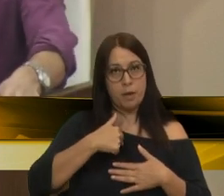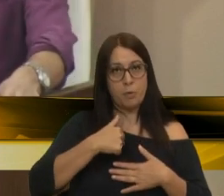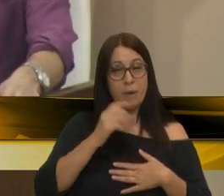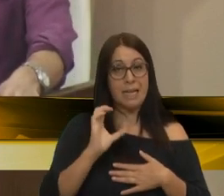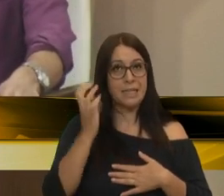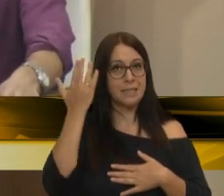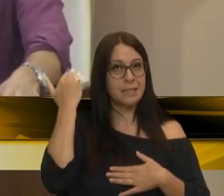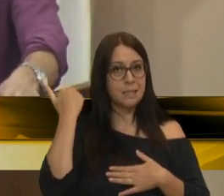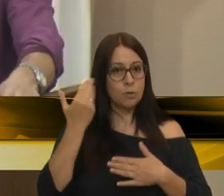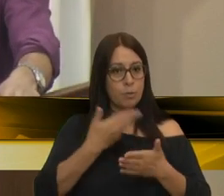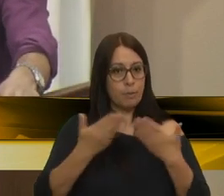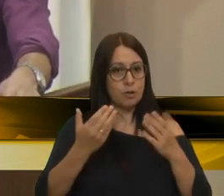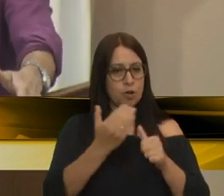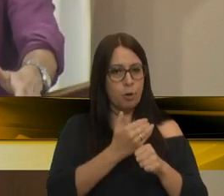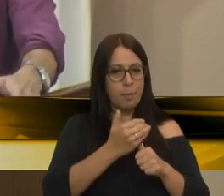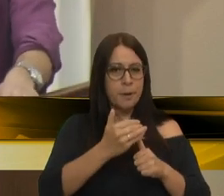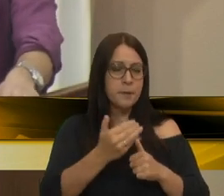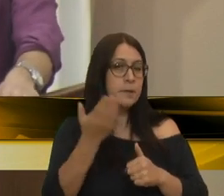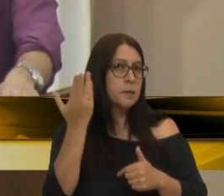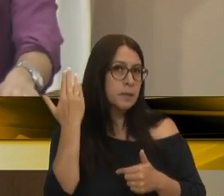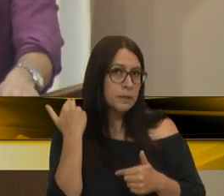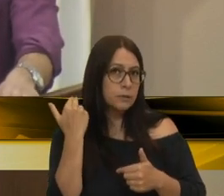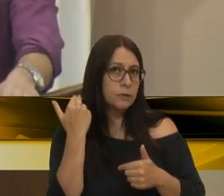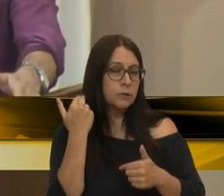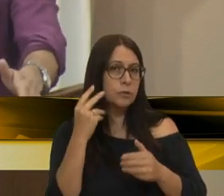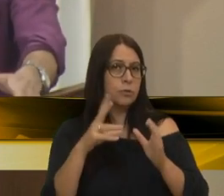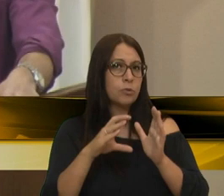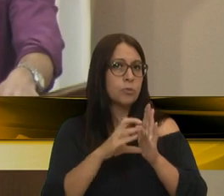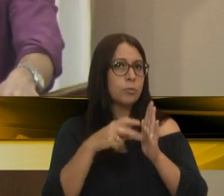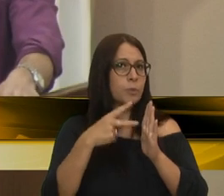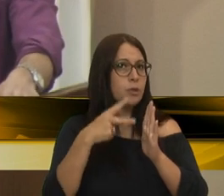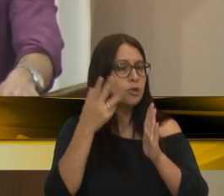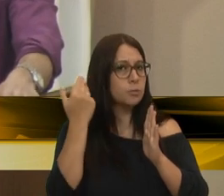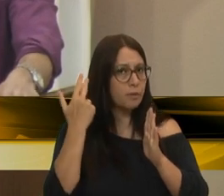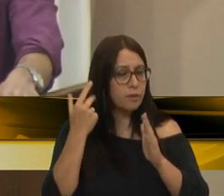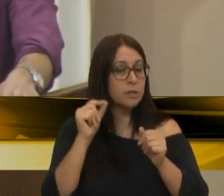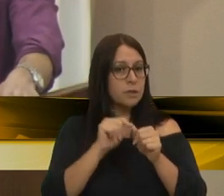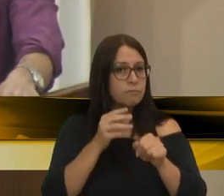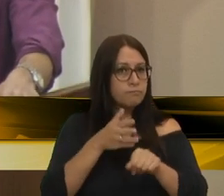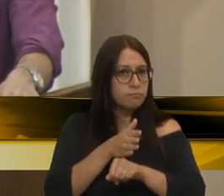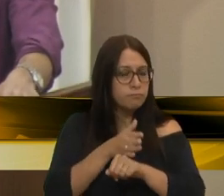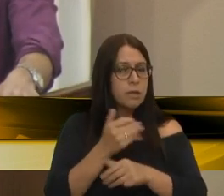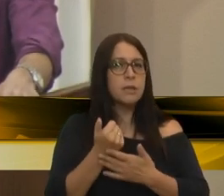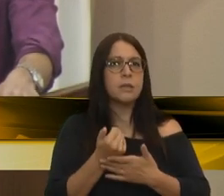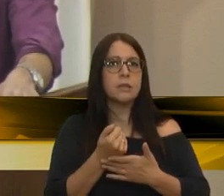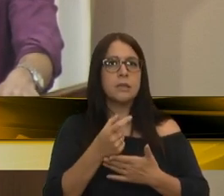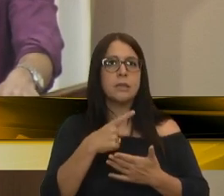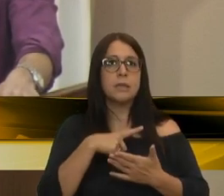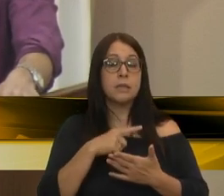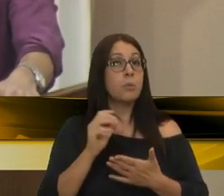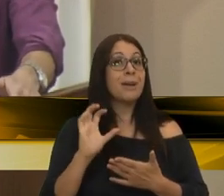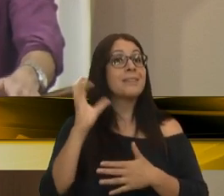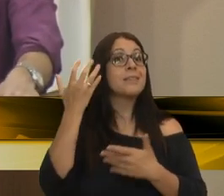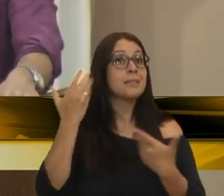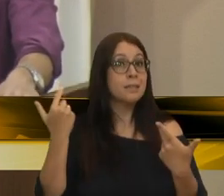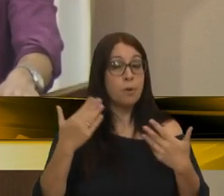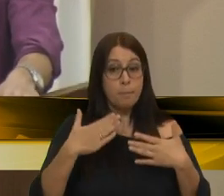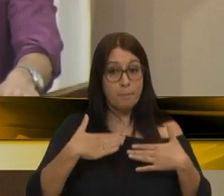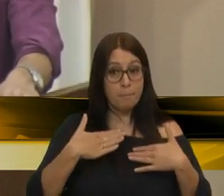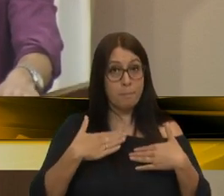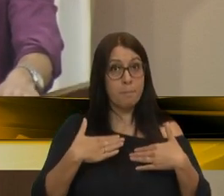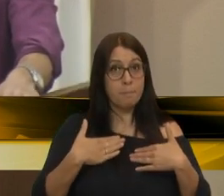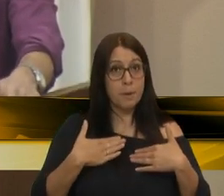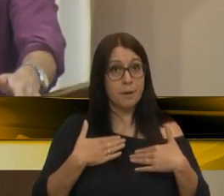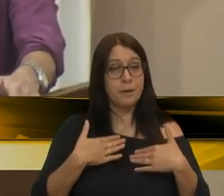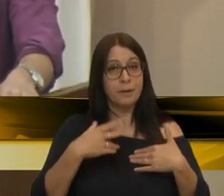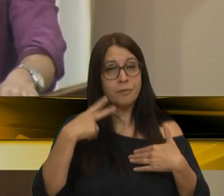minha, quando eu perdi o mandato, quando saí do partido que eu fazia parte, onde uma decisão minha, desse